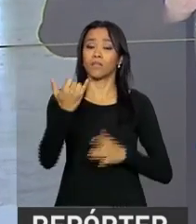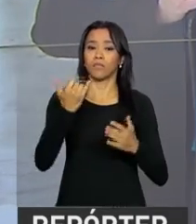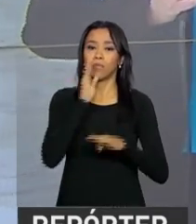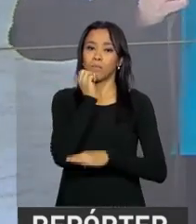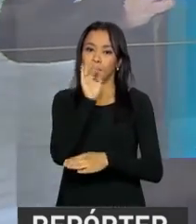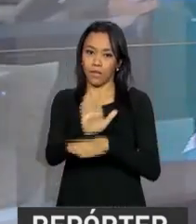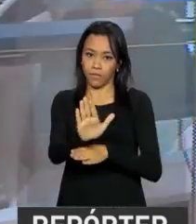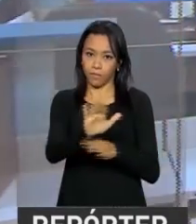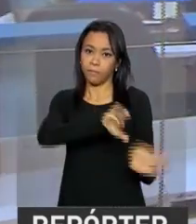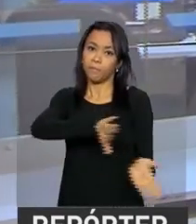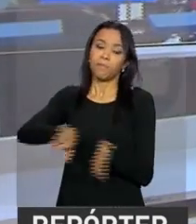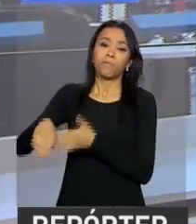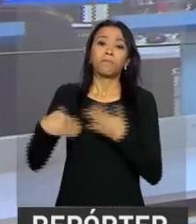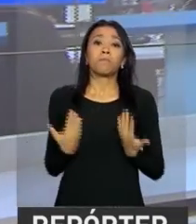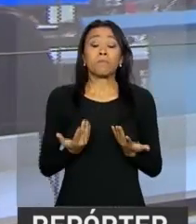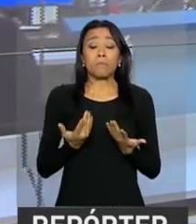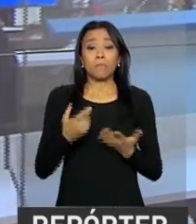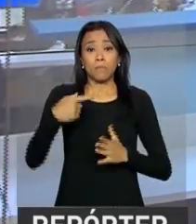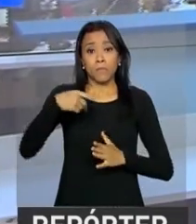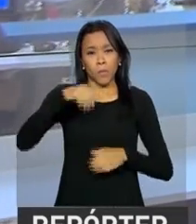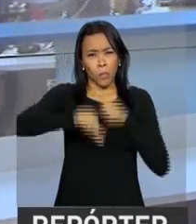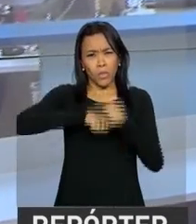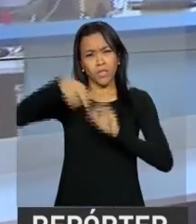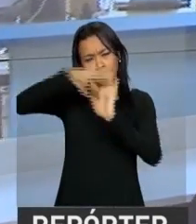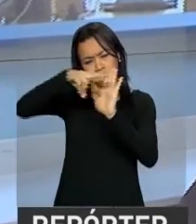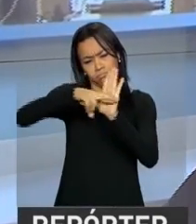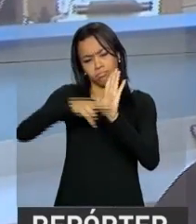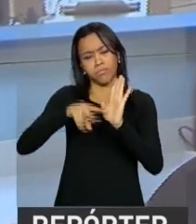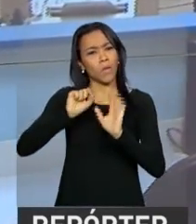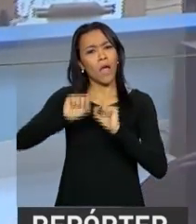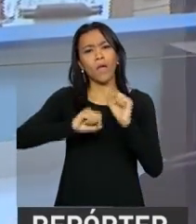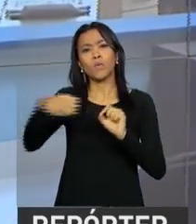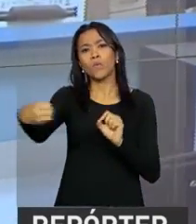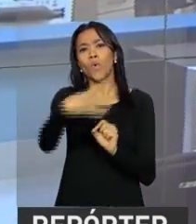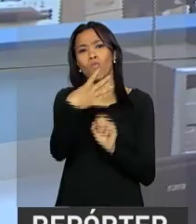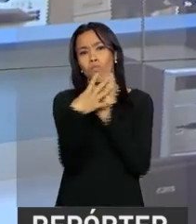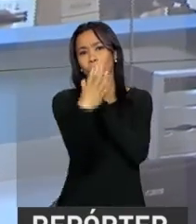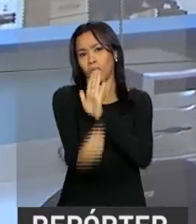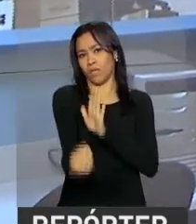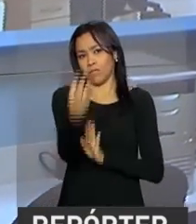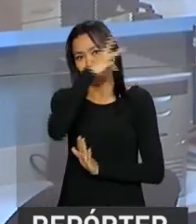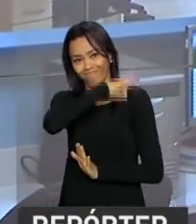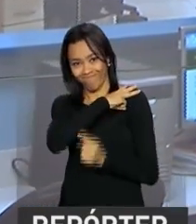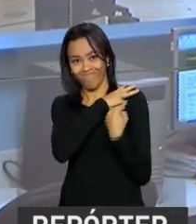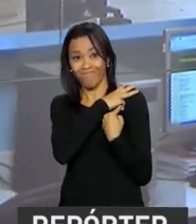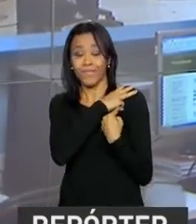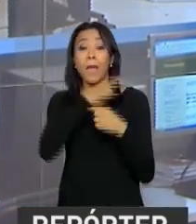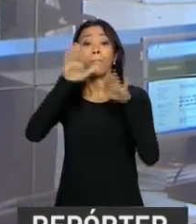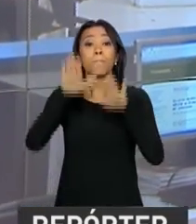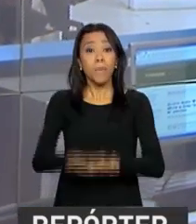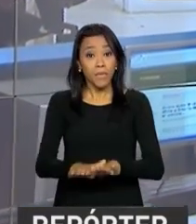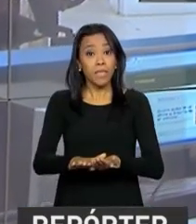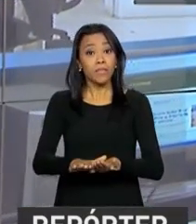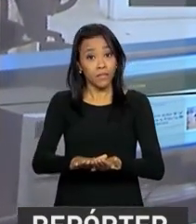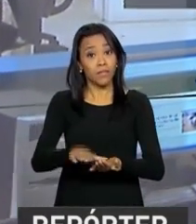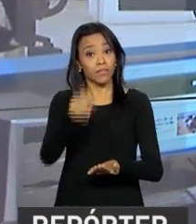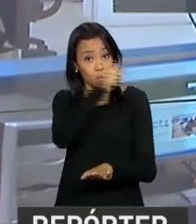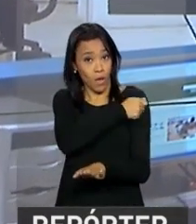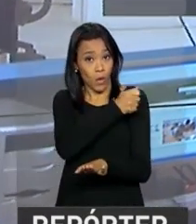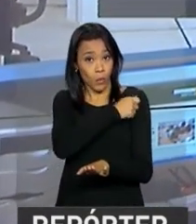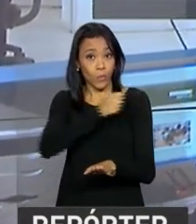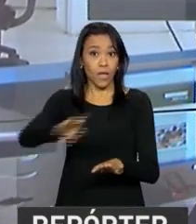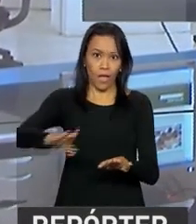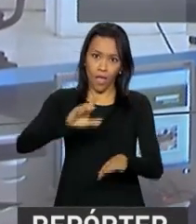você entre as mudanças previstas para o novo ensino médio está uma maior permanência do aluno na sala de aula é a